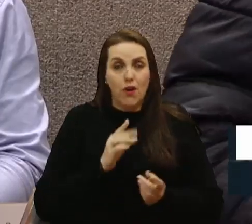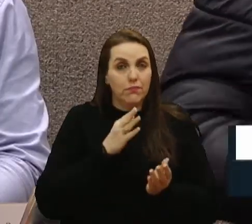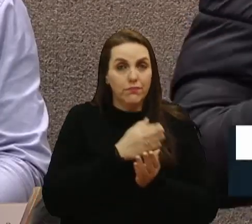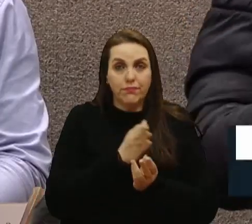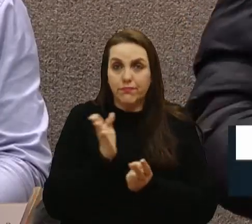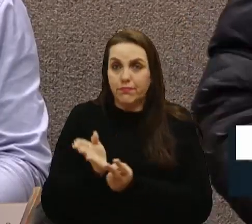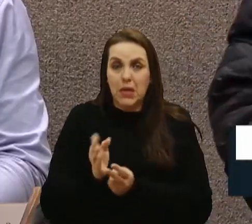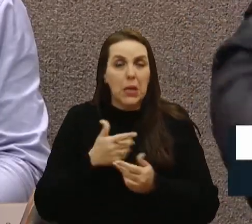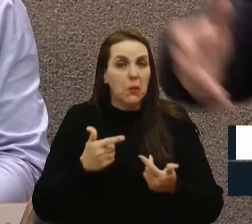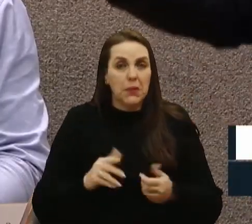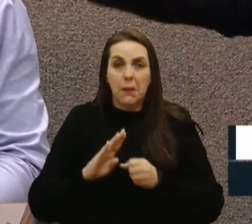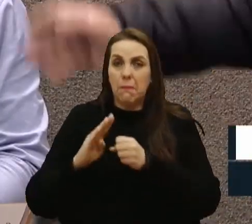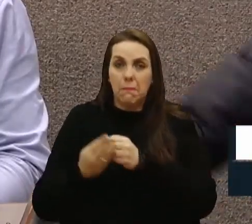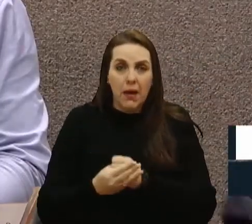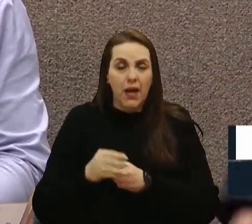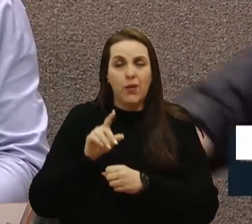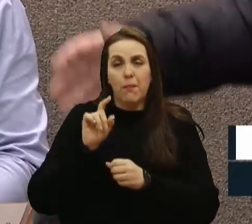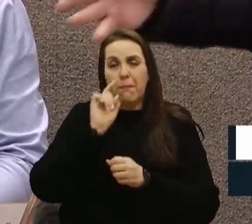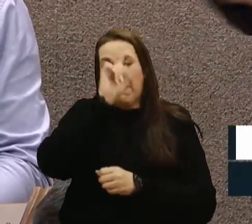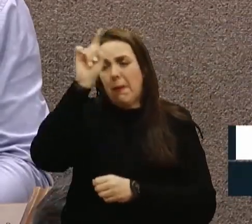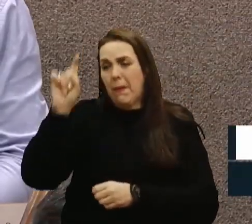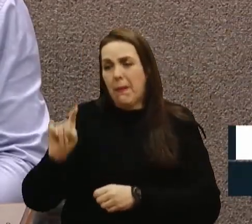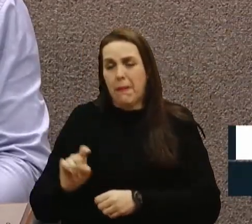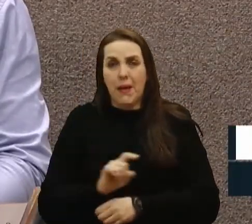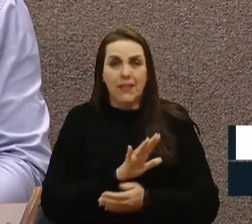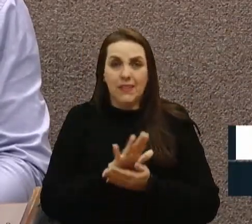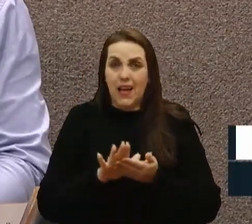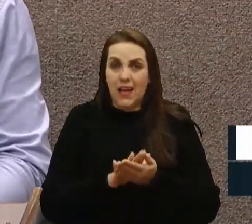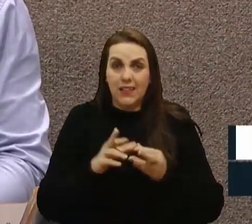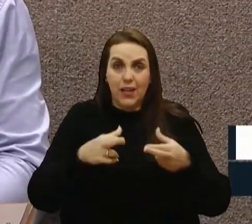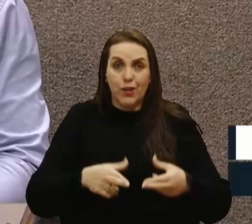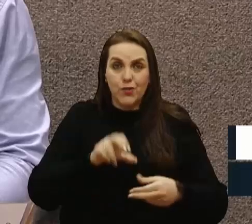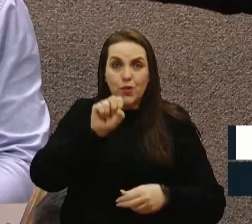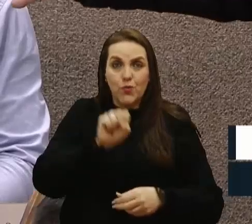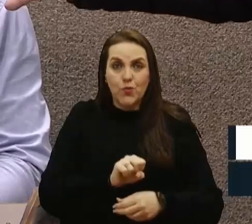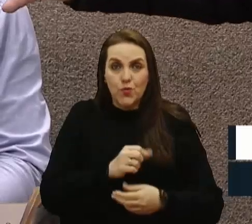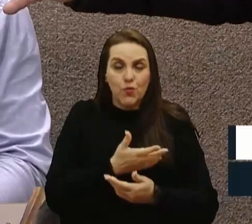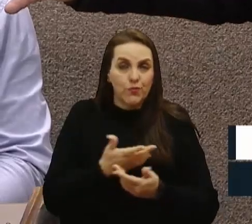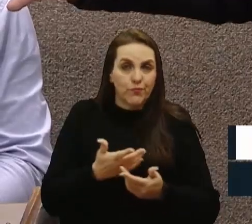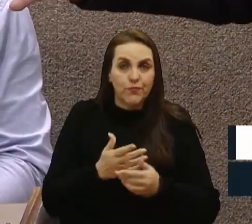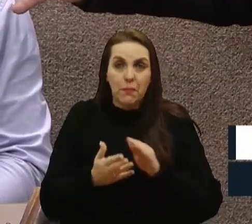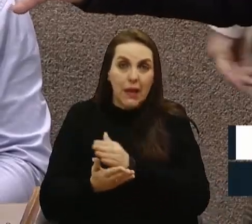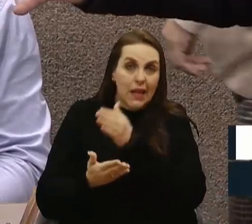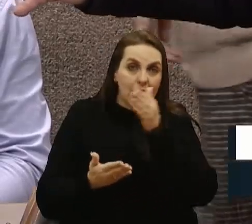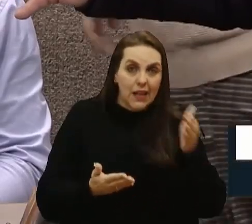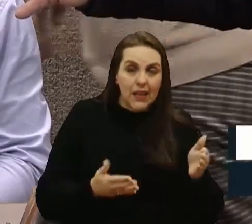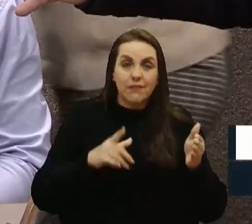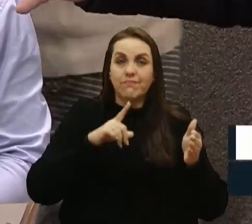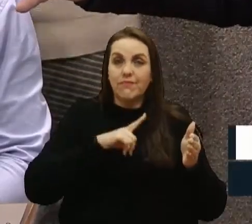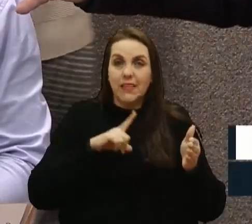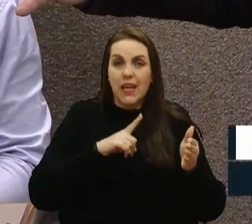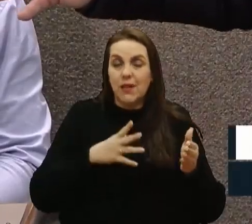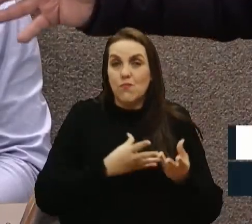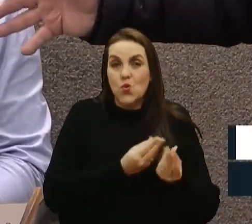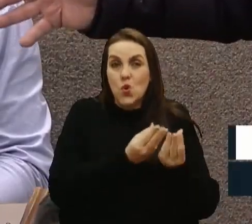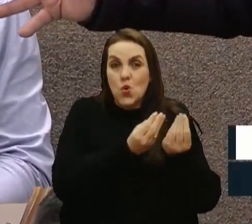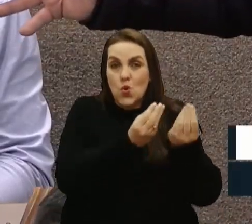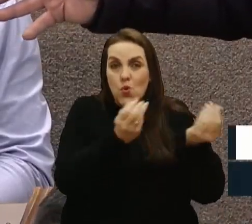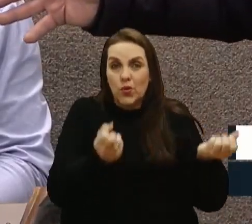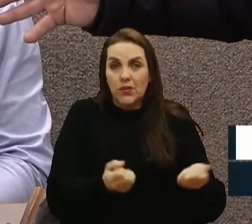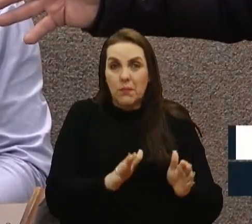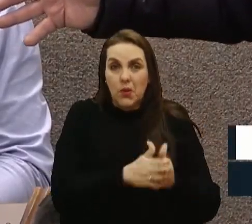no Serrano, não tem no Cruzeiro, não tem na região sul. A região sul tem 2, mas do lado de lá que tem um monte